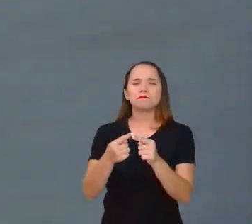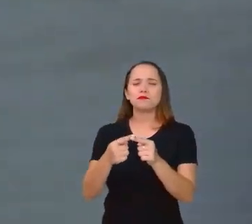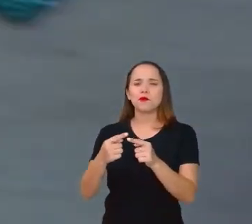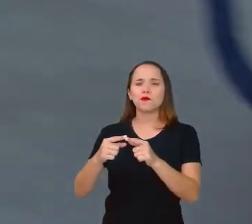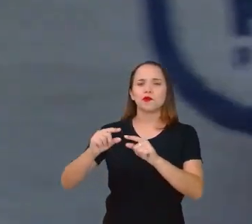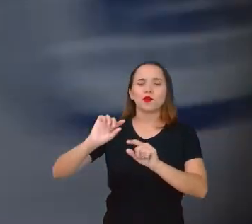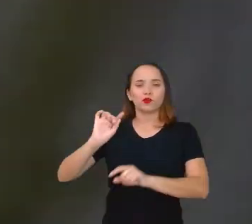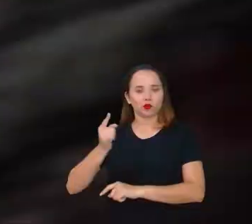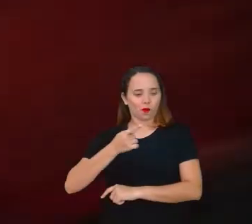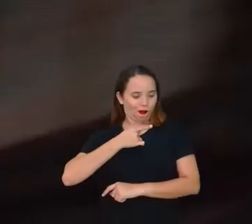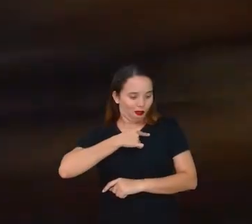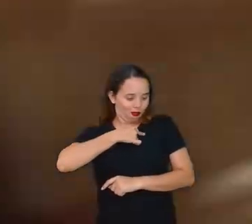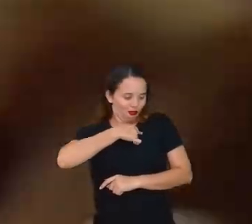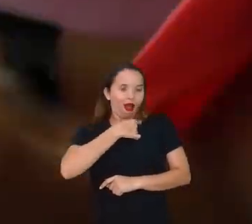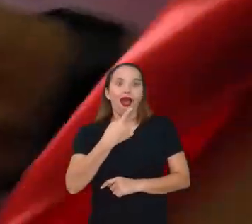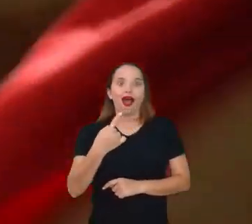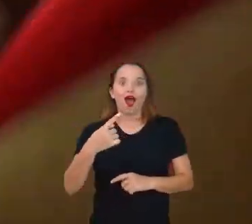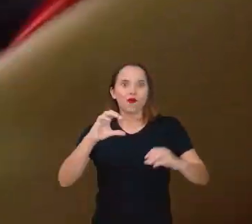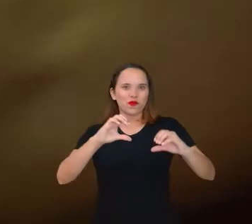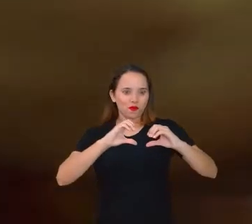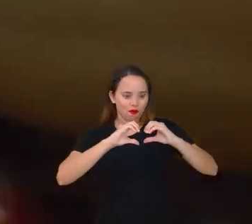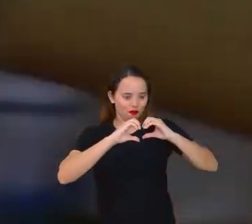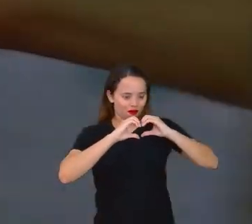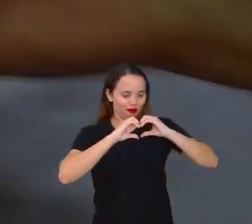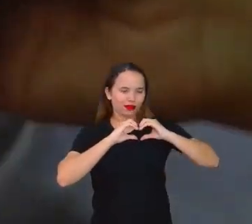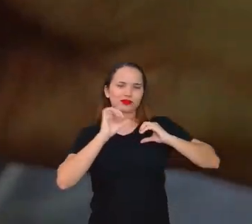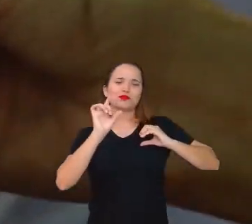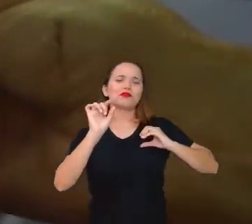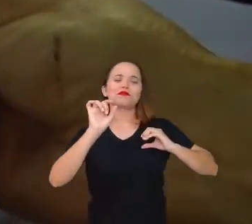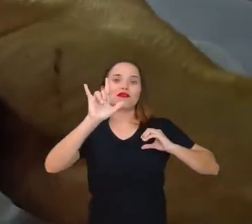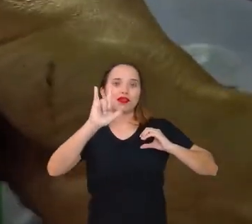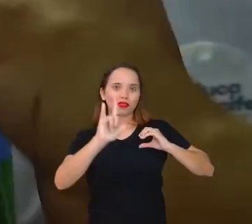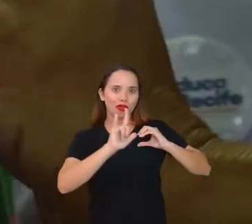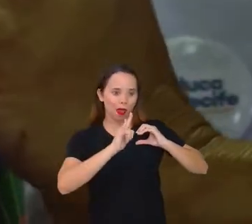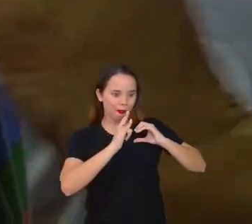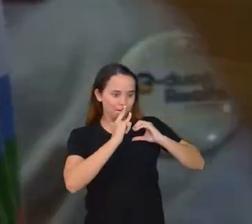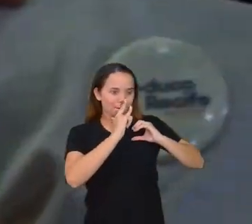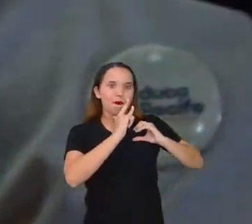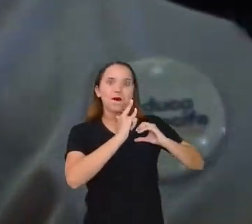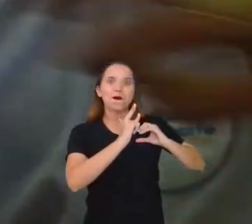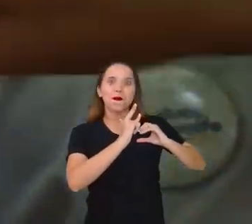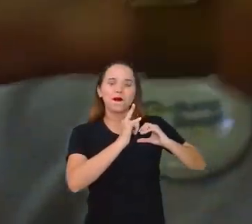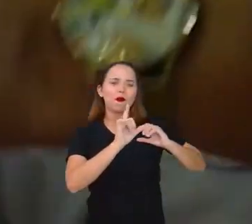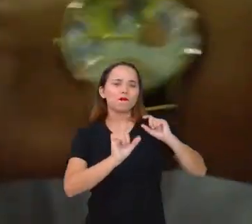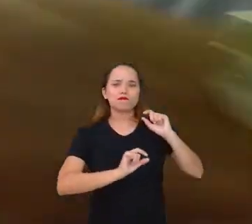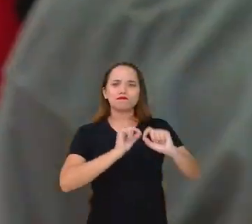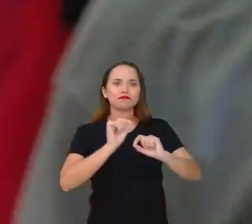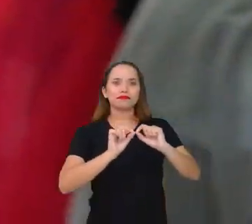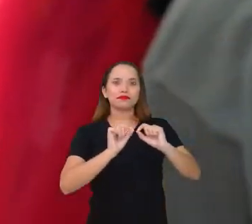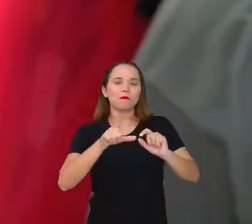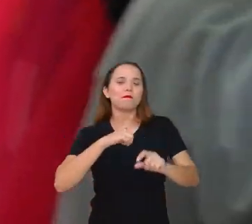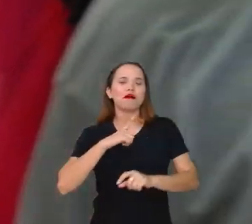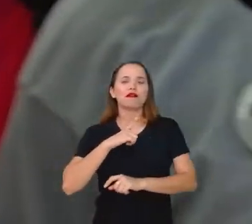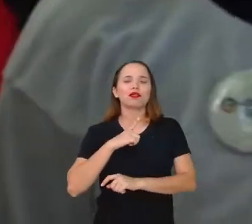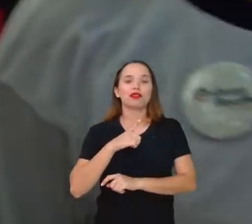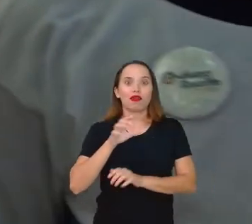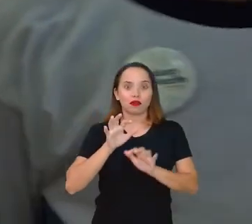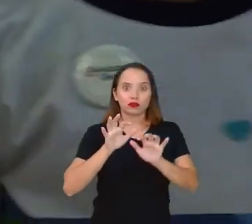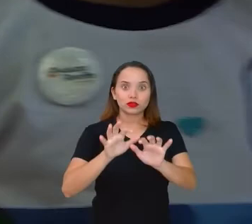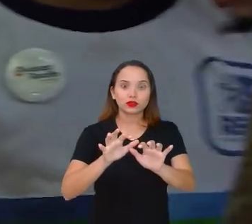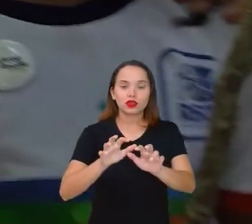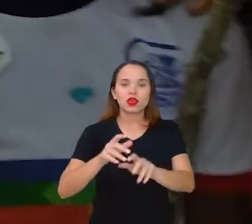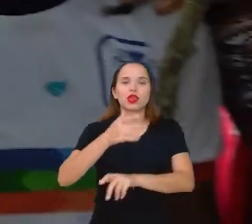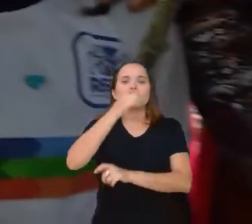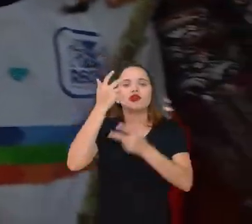esta sementinha de amor no coração de vocês? Para que, assim como